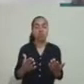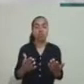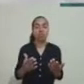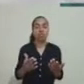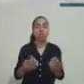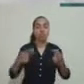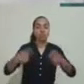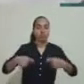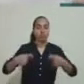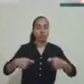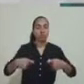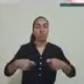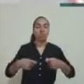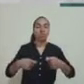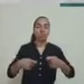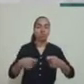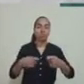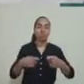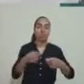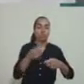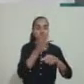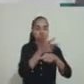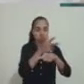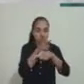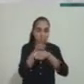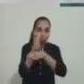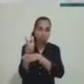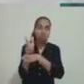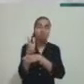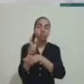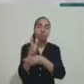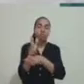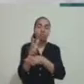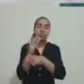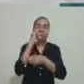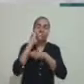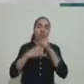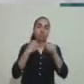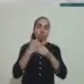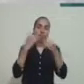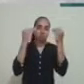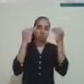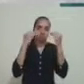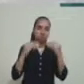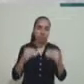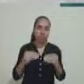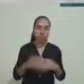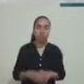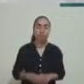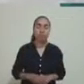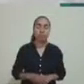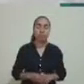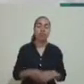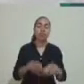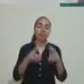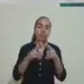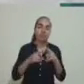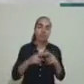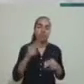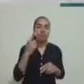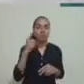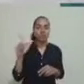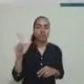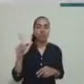bairros se cotizem, se quiserem, e acessem o sistema. Outro requerimento, como a vereadora Alessandra disse